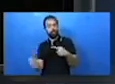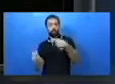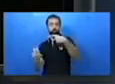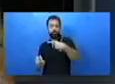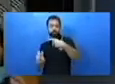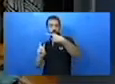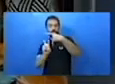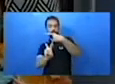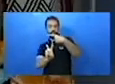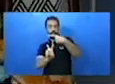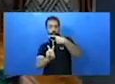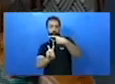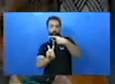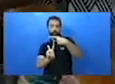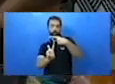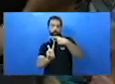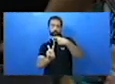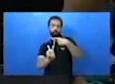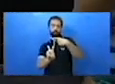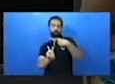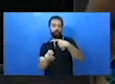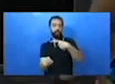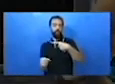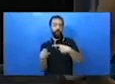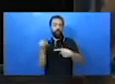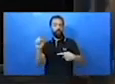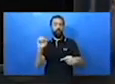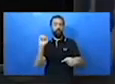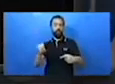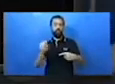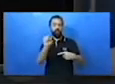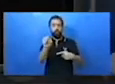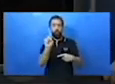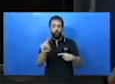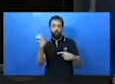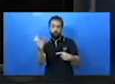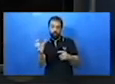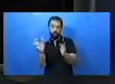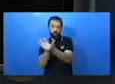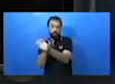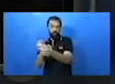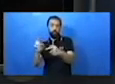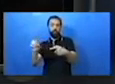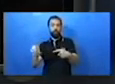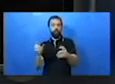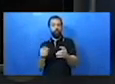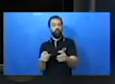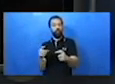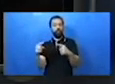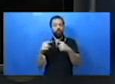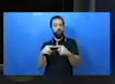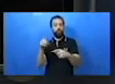quantas partes eu dividi, quer dizer que cada grupo representa 1/5.